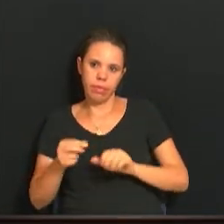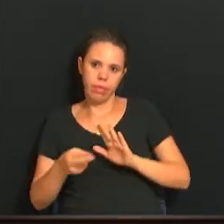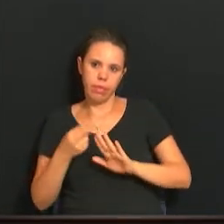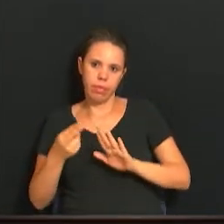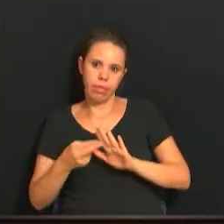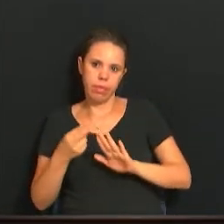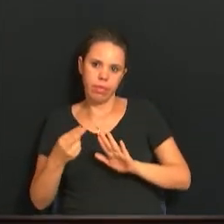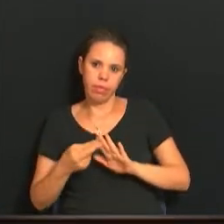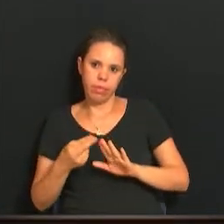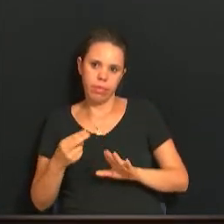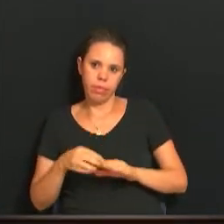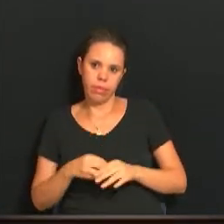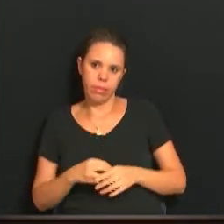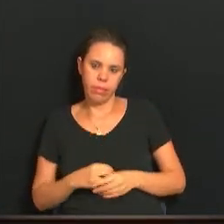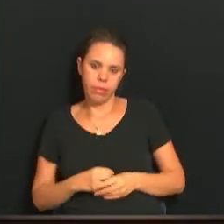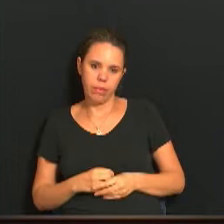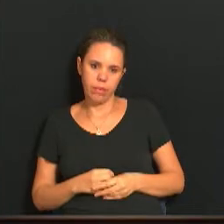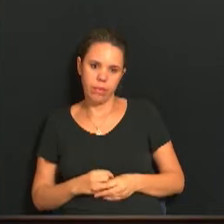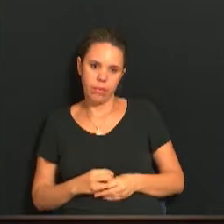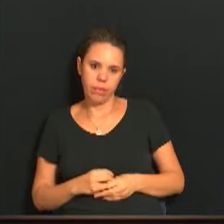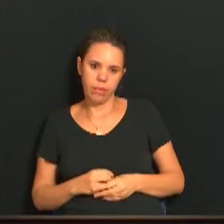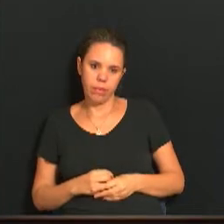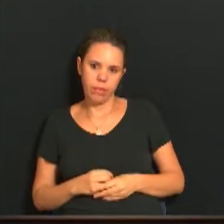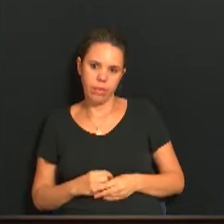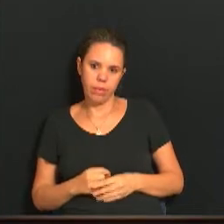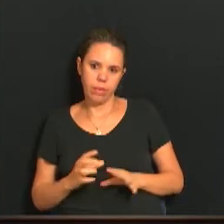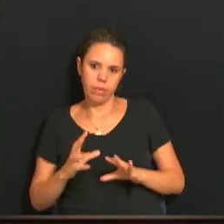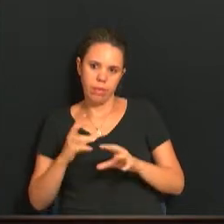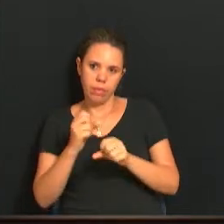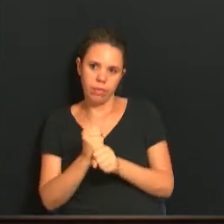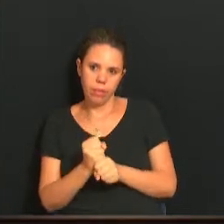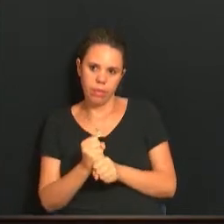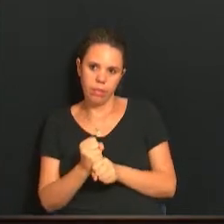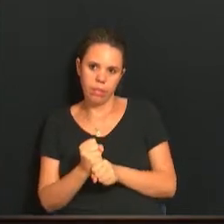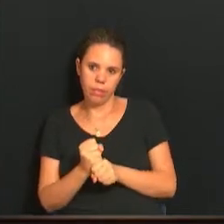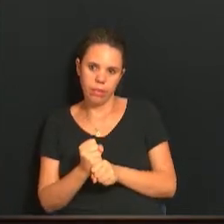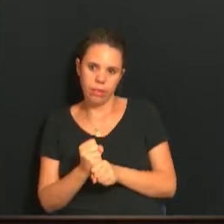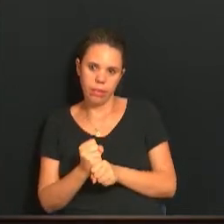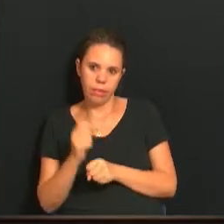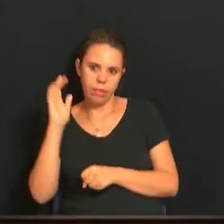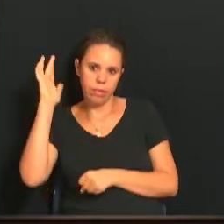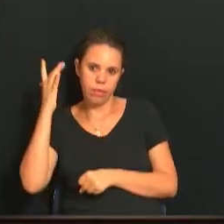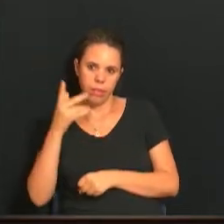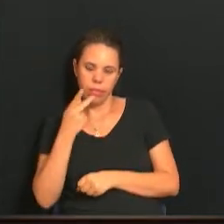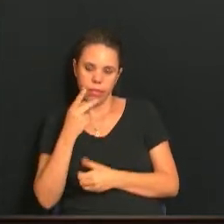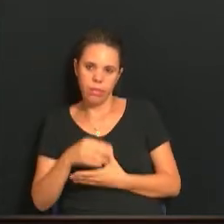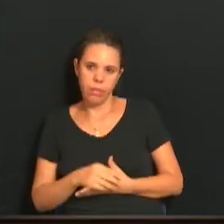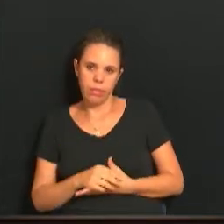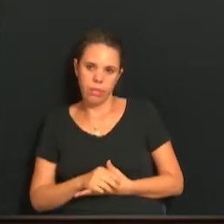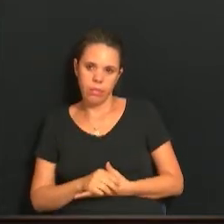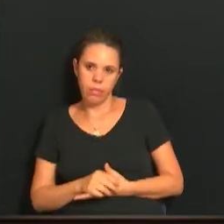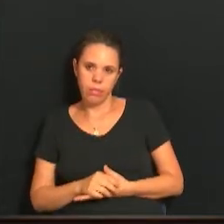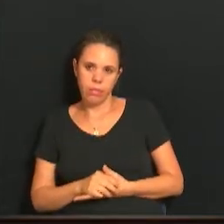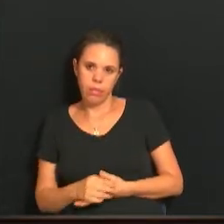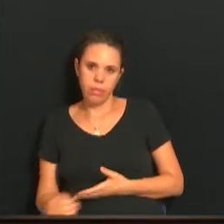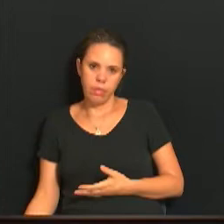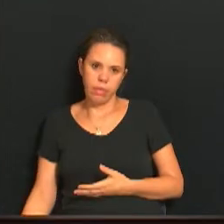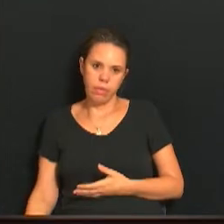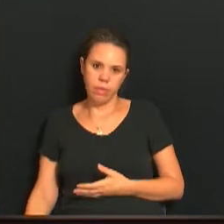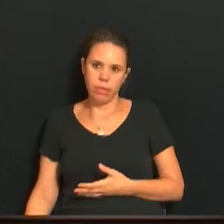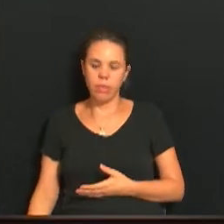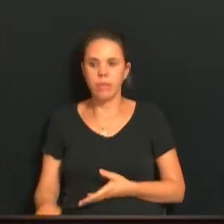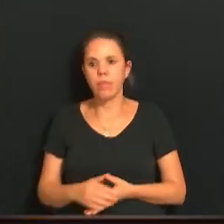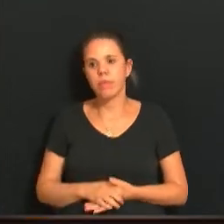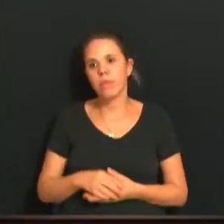foi votado, eu não sei se por unanimidade, ou da forma que a Guida falou, ou eu que creio que foi por unanimidade que